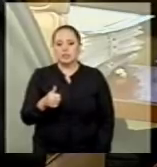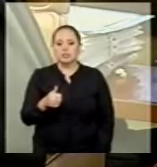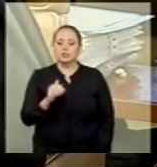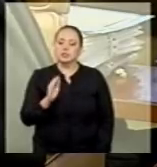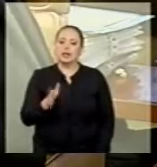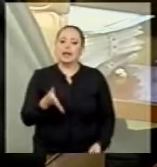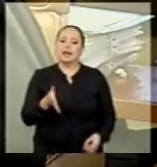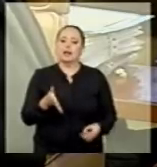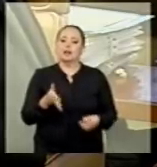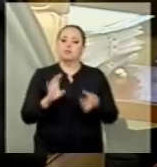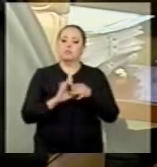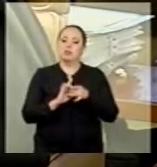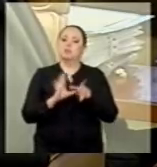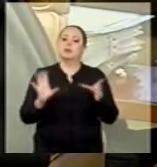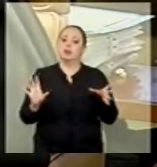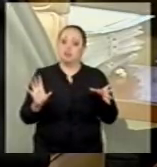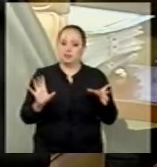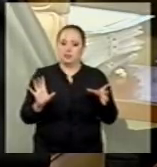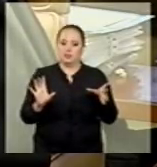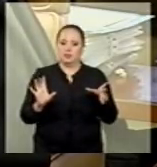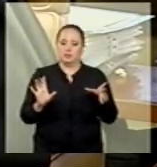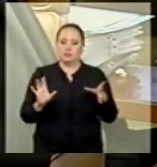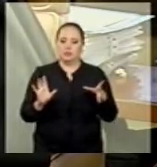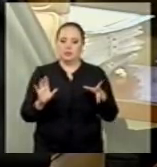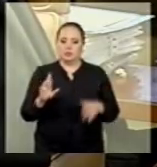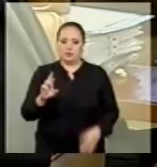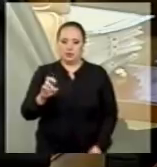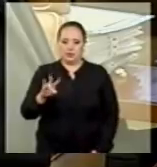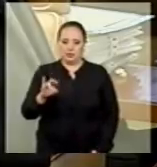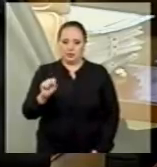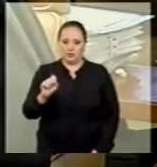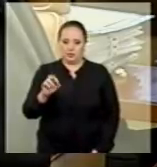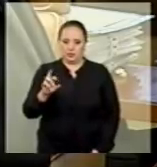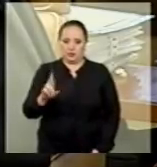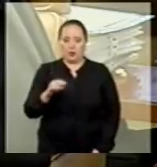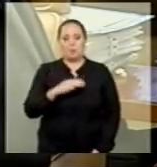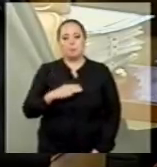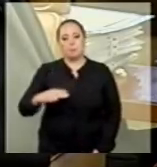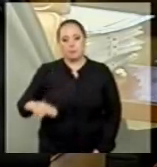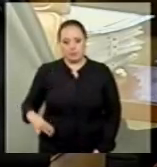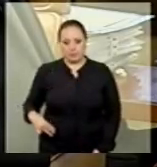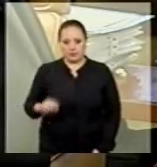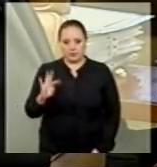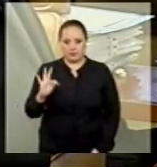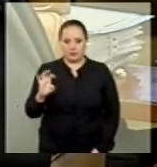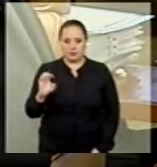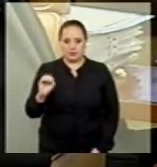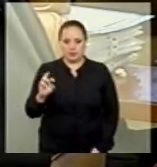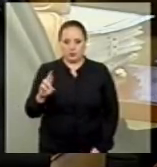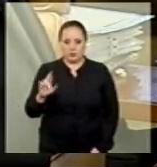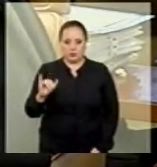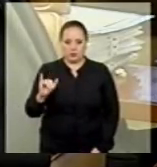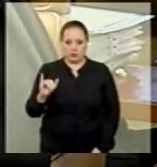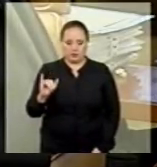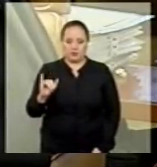foi liberado pelo revisor ministro Teori Zavascki